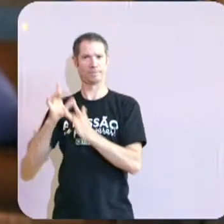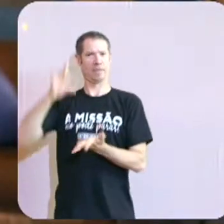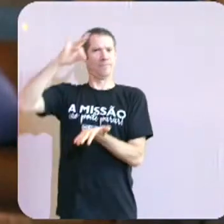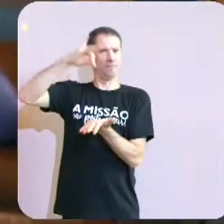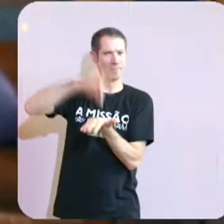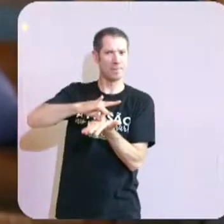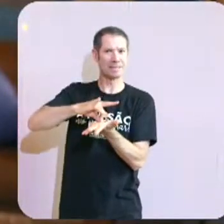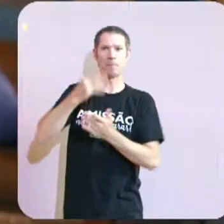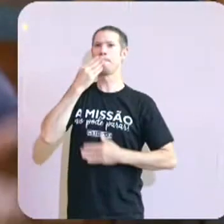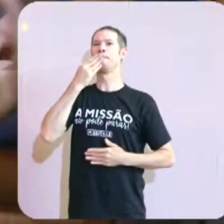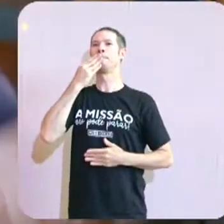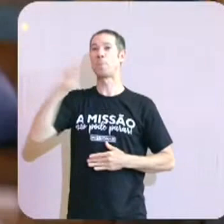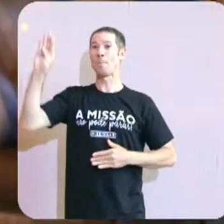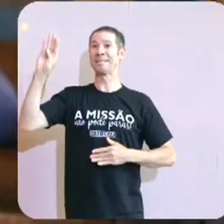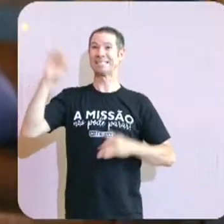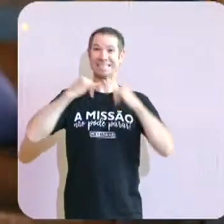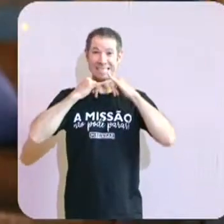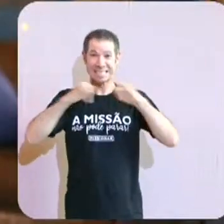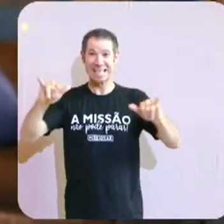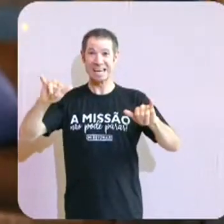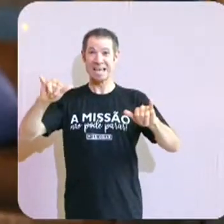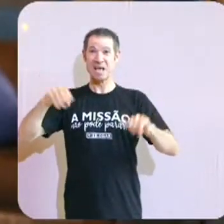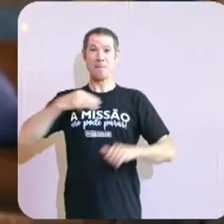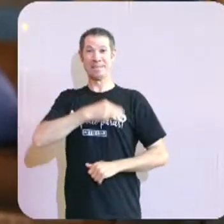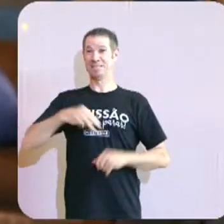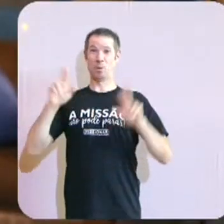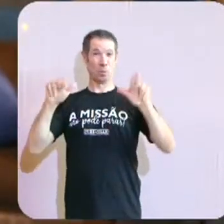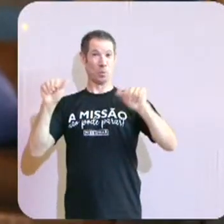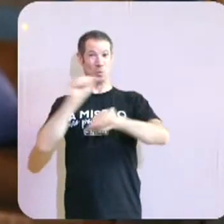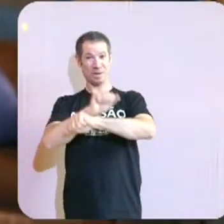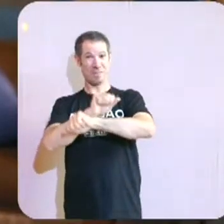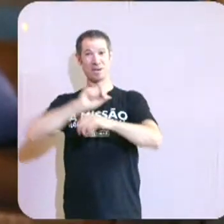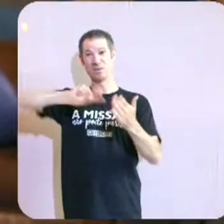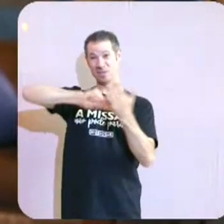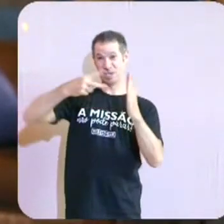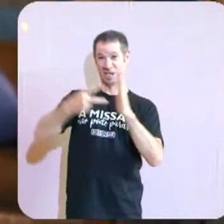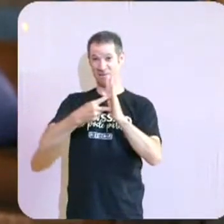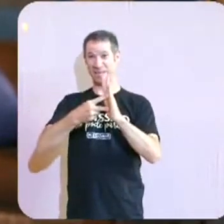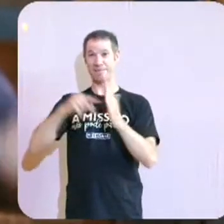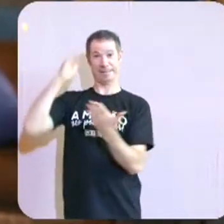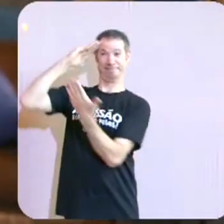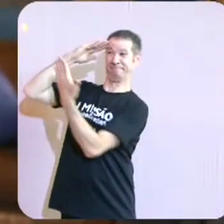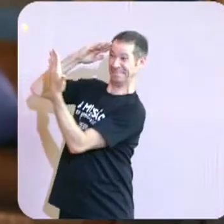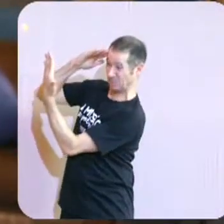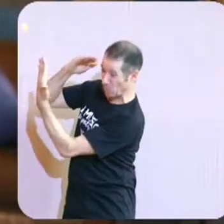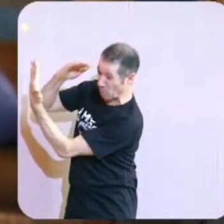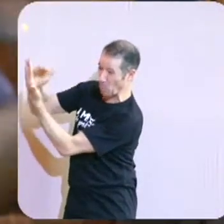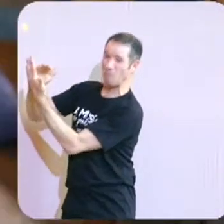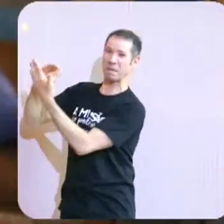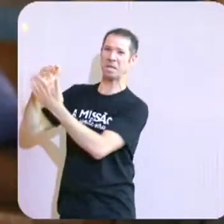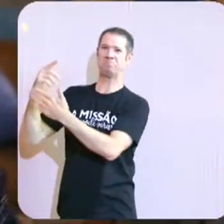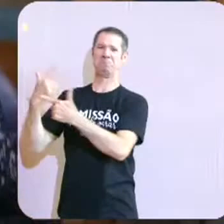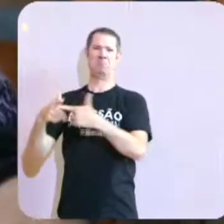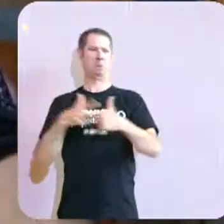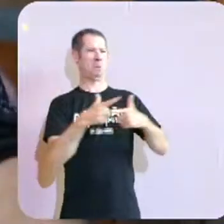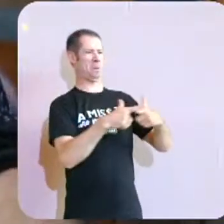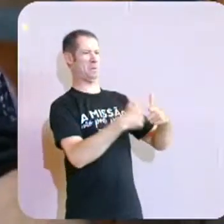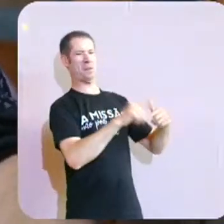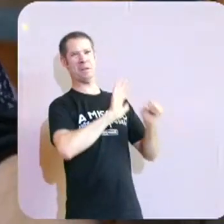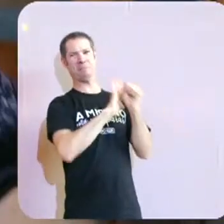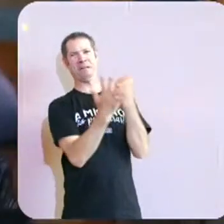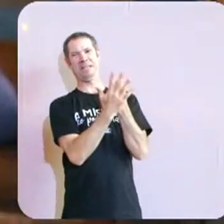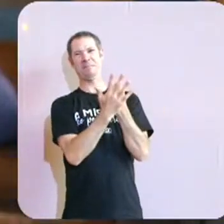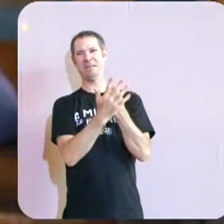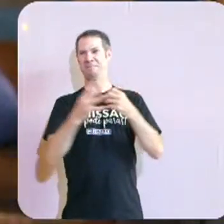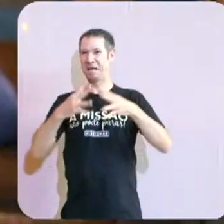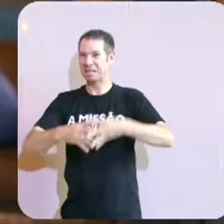com uma promessa. Ele declara que a missão nunca vai parar. Isso significa que ela vai se cumprir independentemente do que for, até essa pandemia